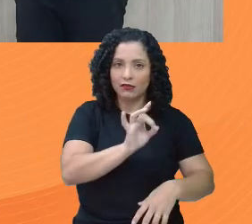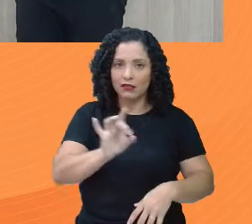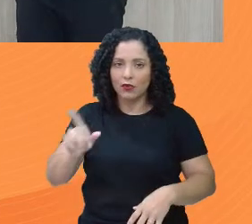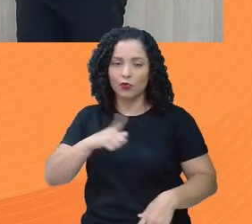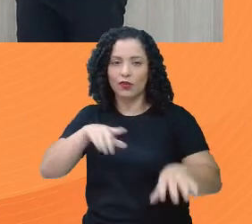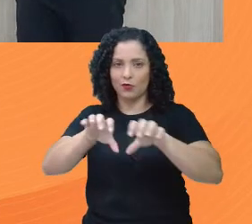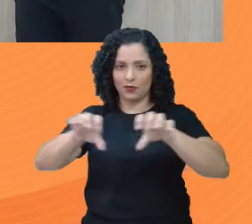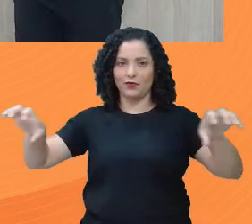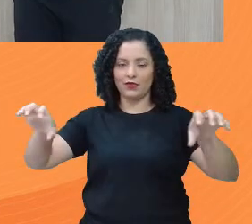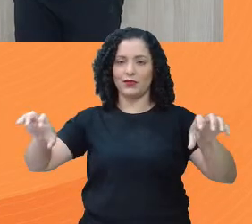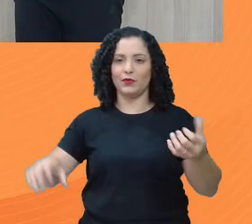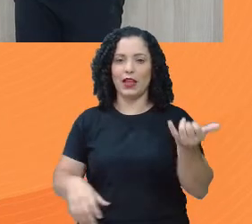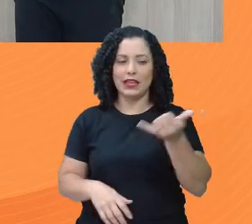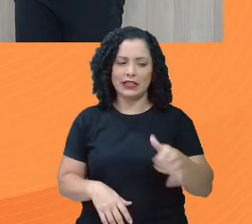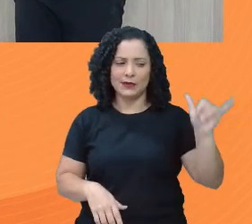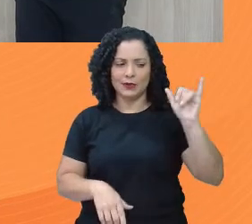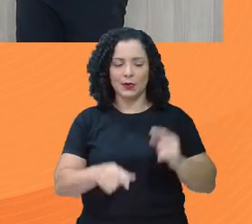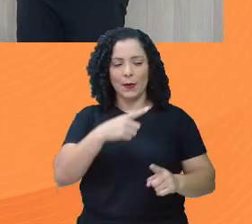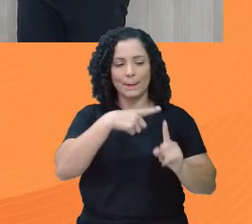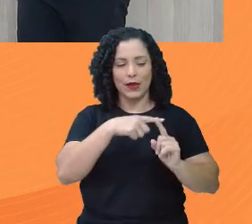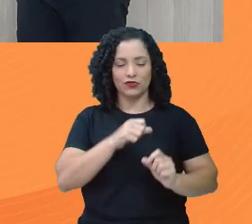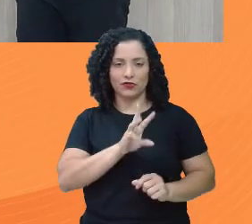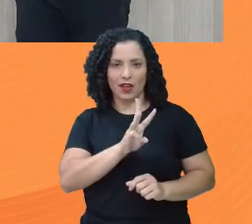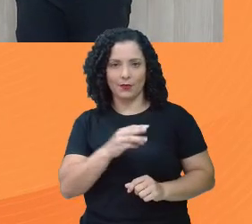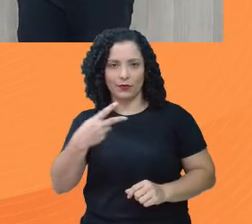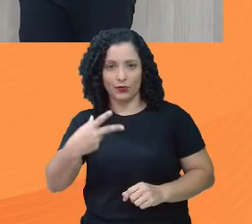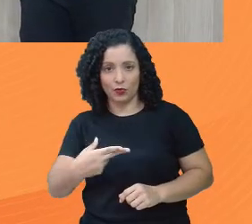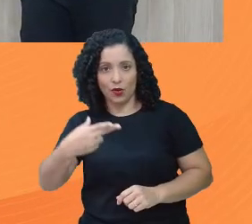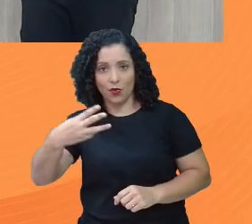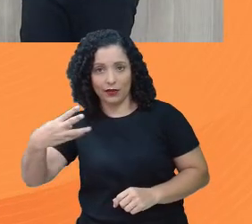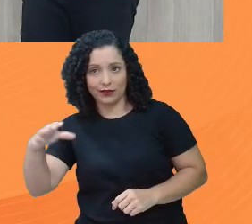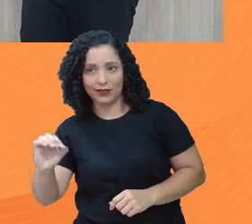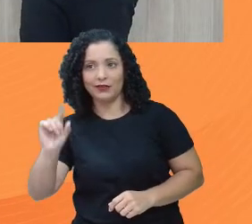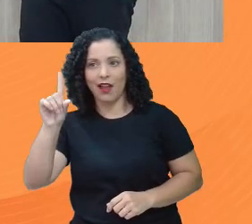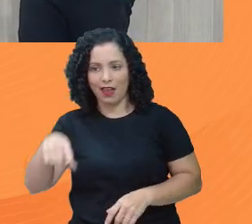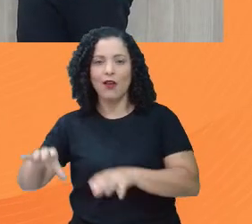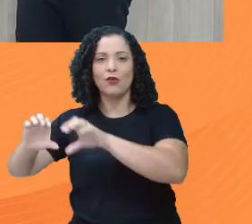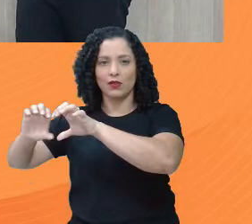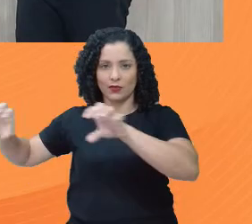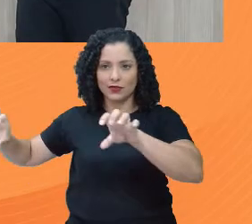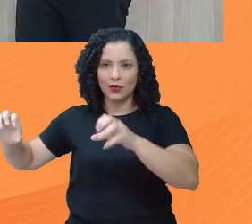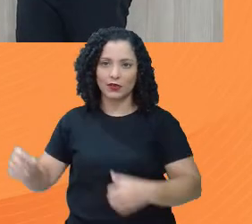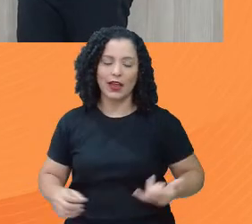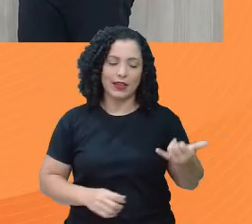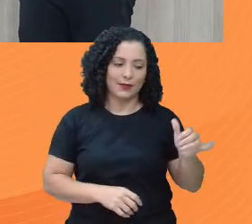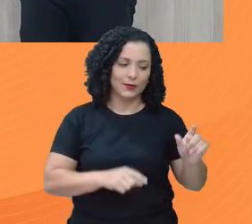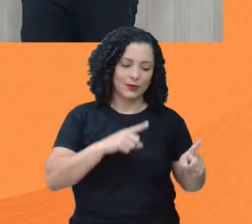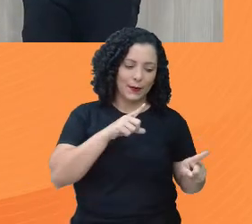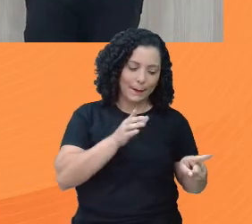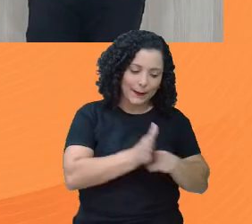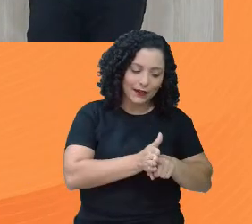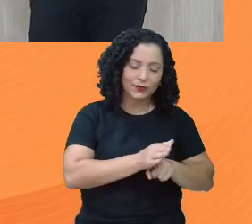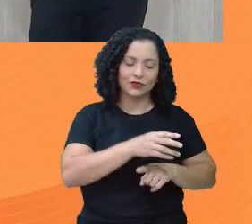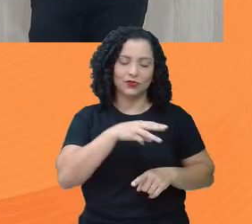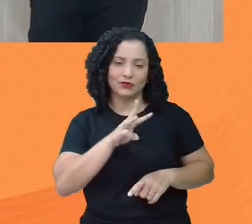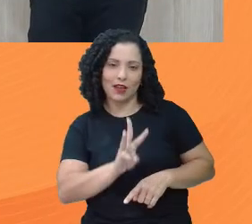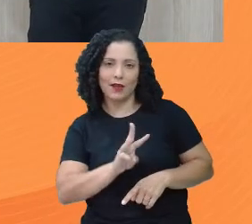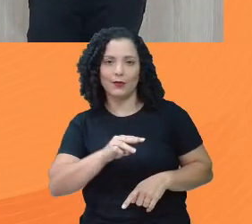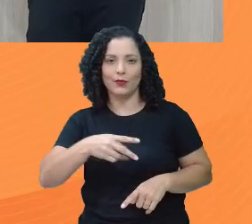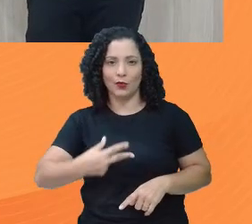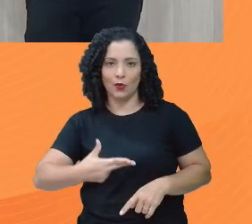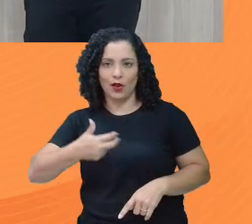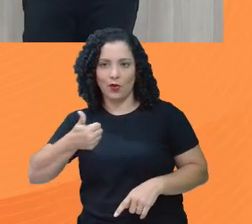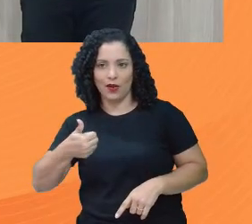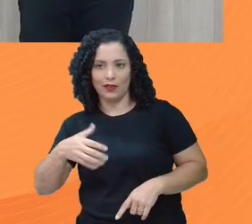Então, y mais w igual a 30 é uma equação e y menos w igual a 10 também é uma